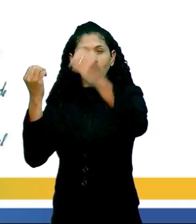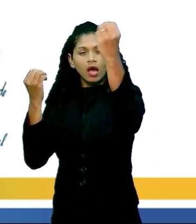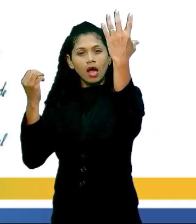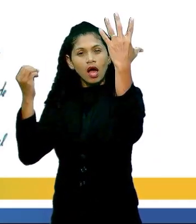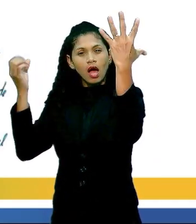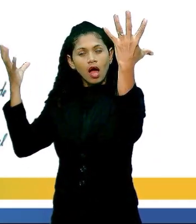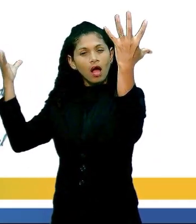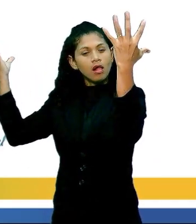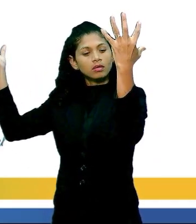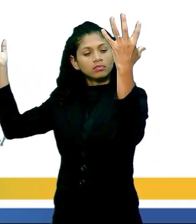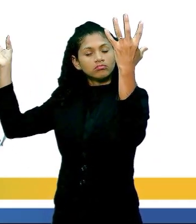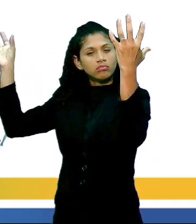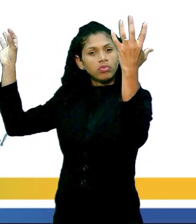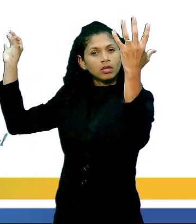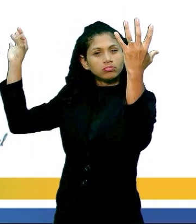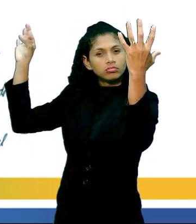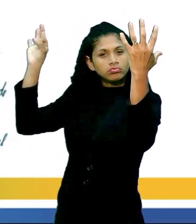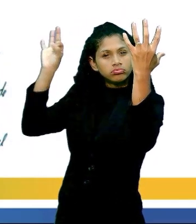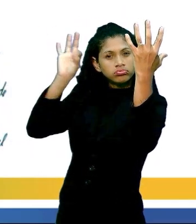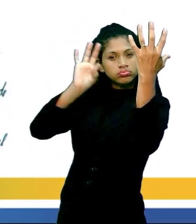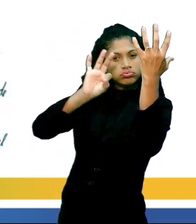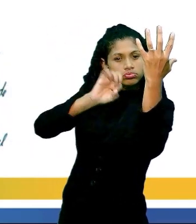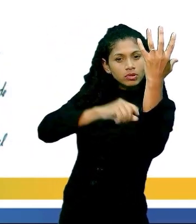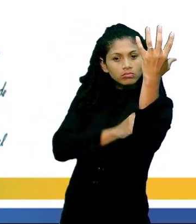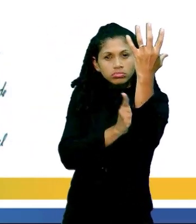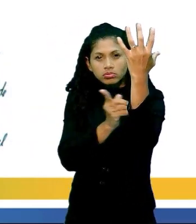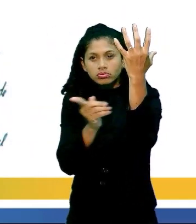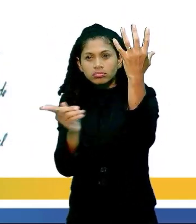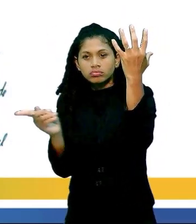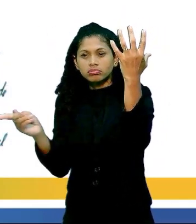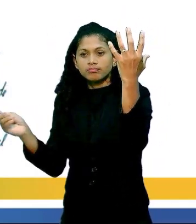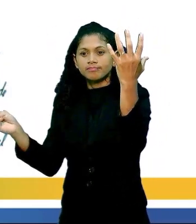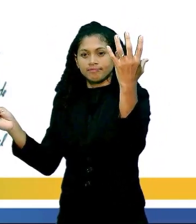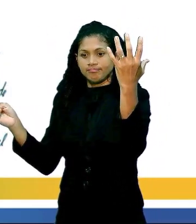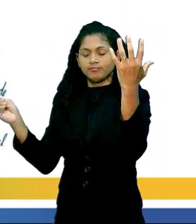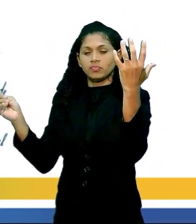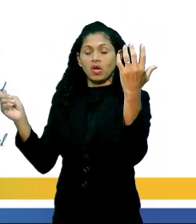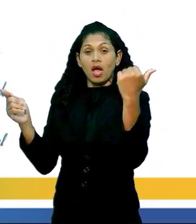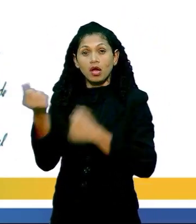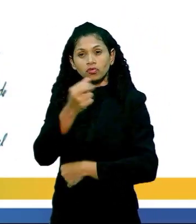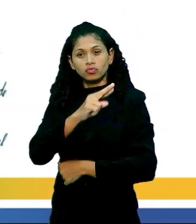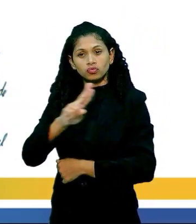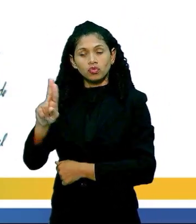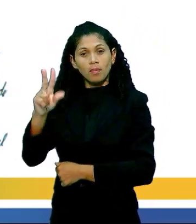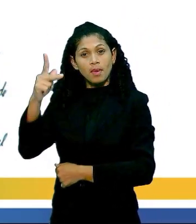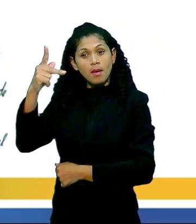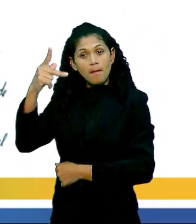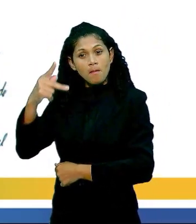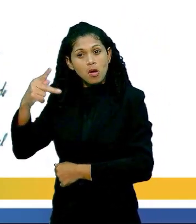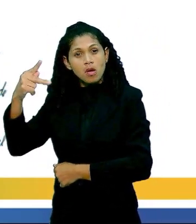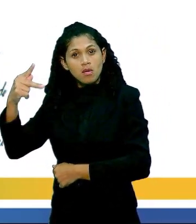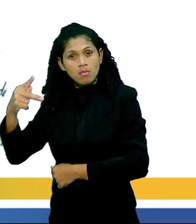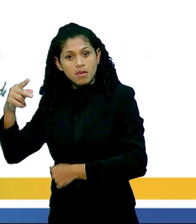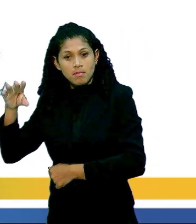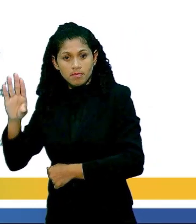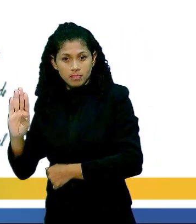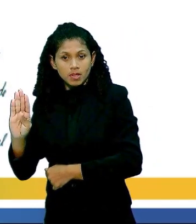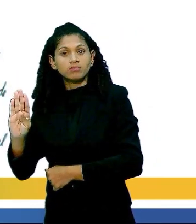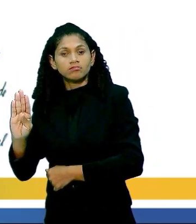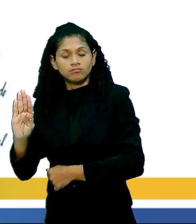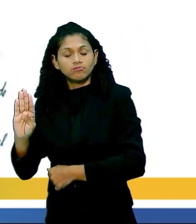da respiração. A gente chama taxa fotossintética de PPB, produção primária